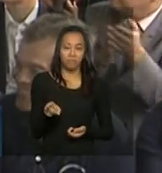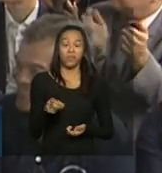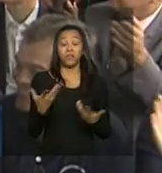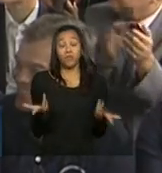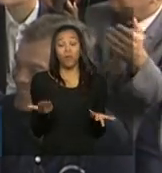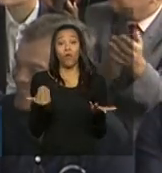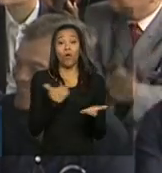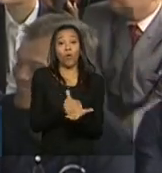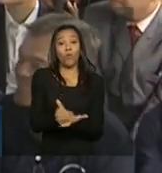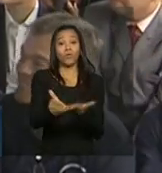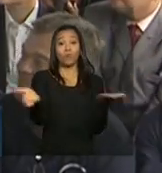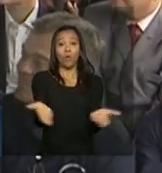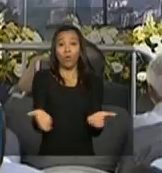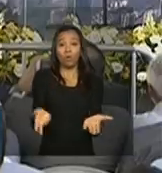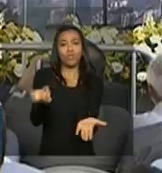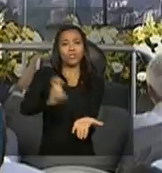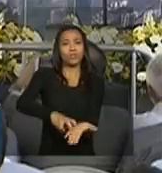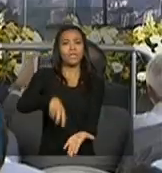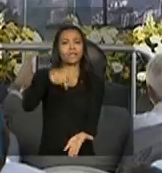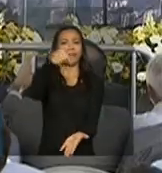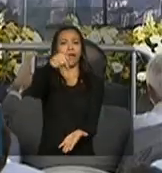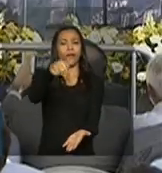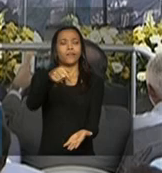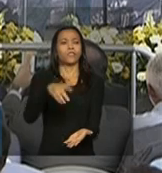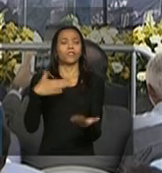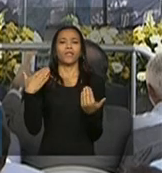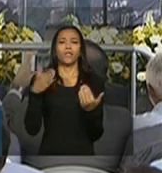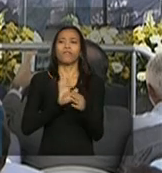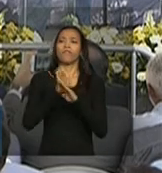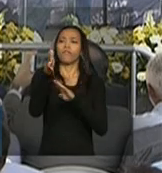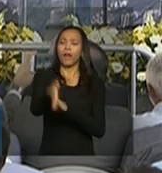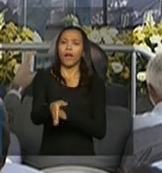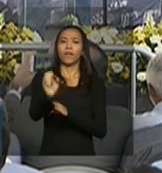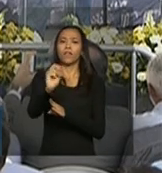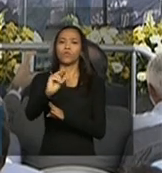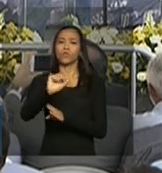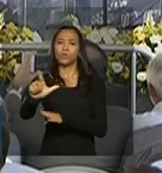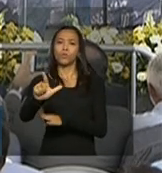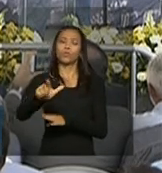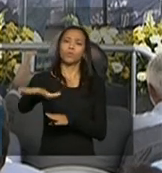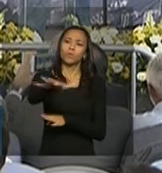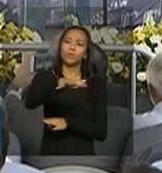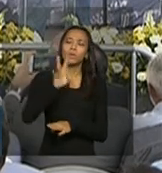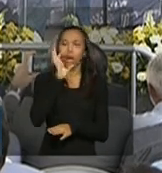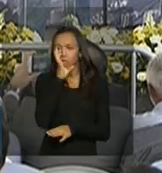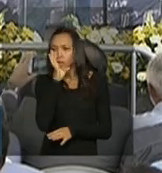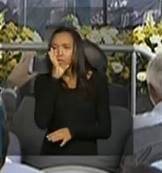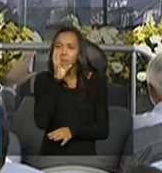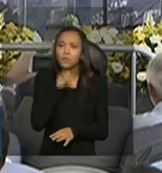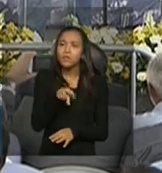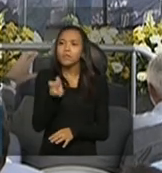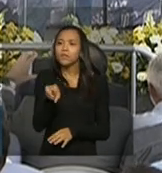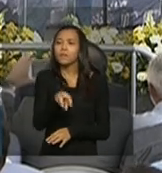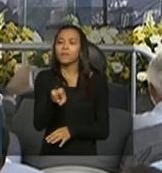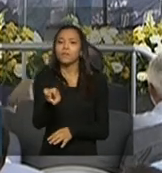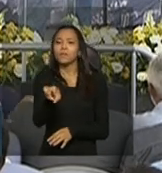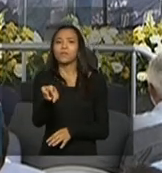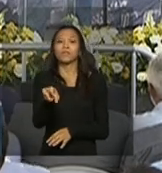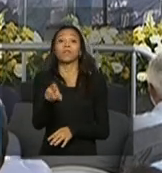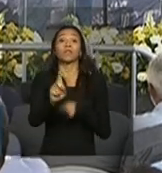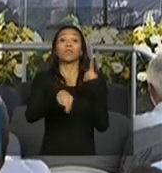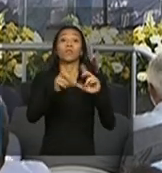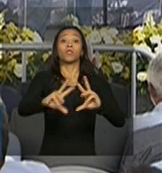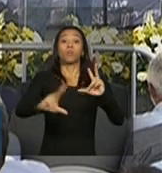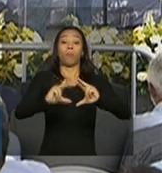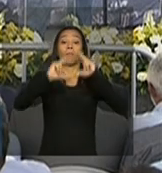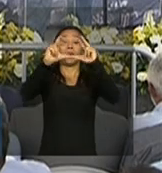começou hoje, 7 horas da manhã, ele vai na Zona Sul, esteve na Zona Sul às 7 horas, deu um presente para